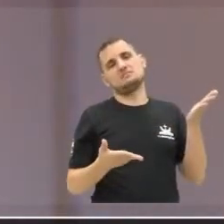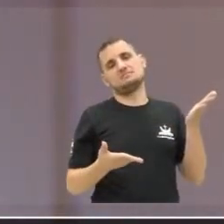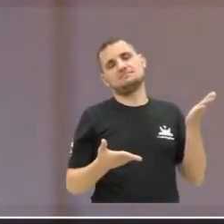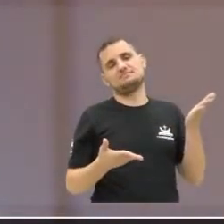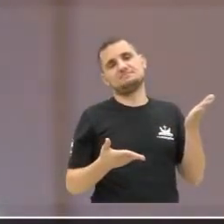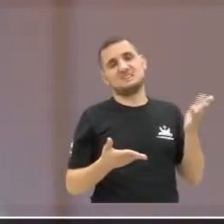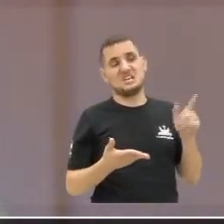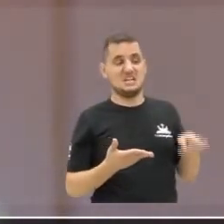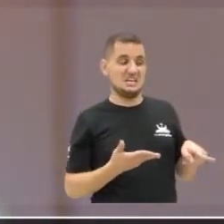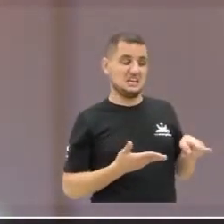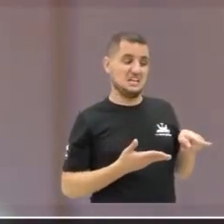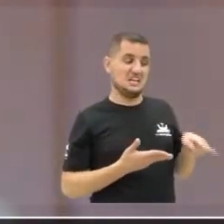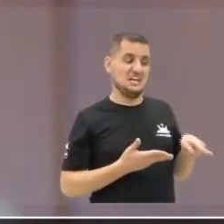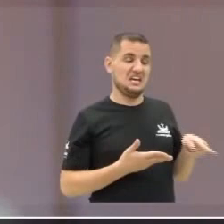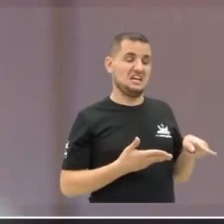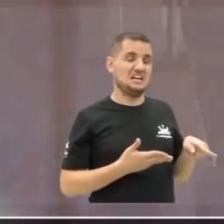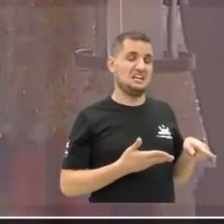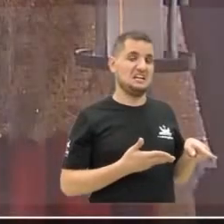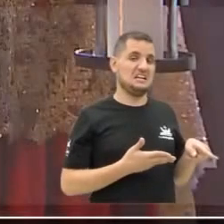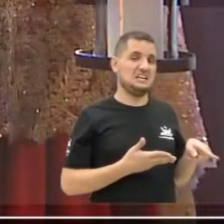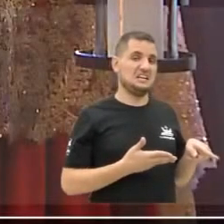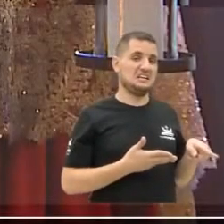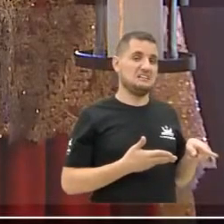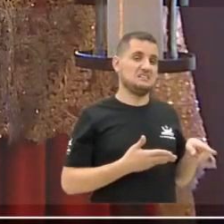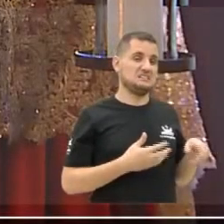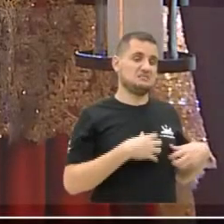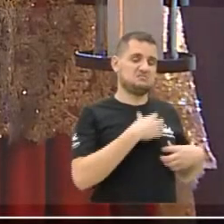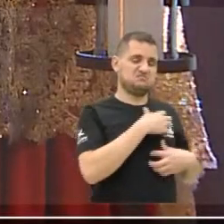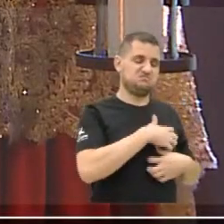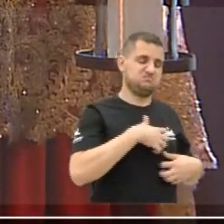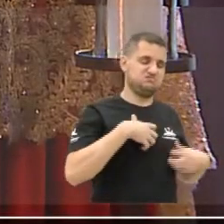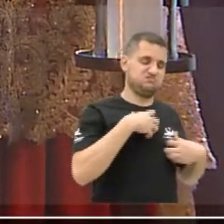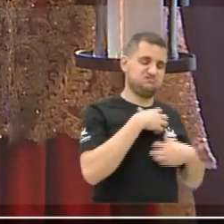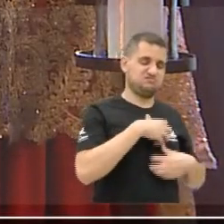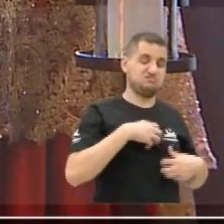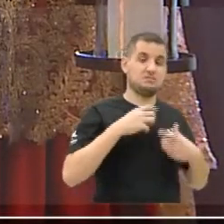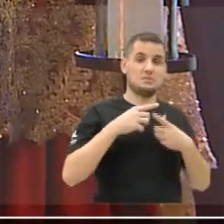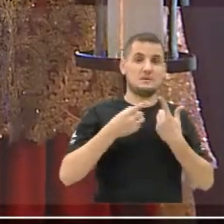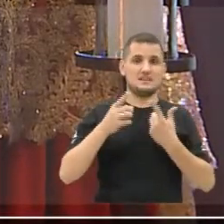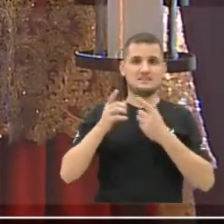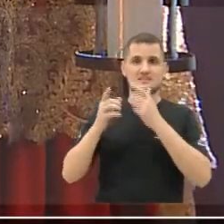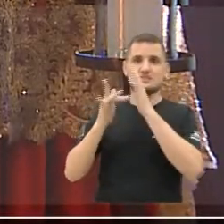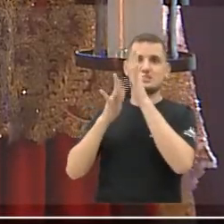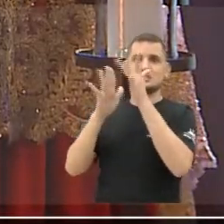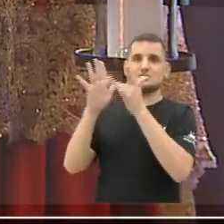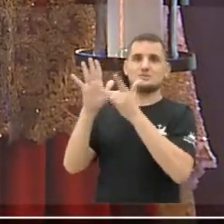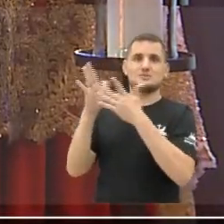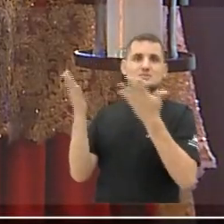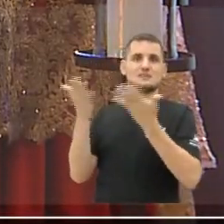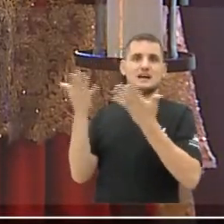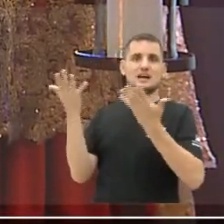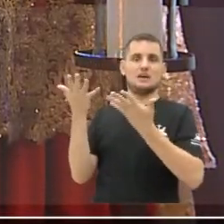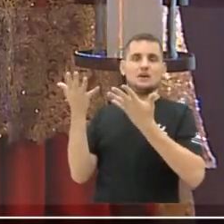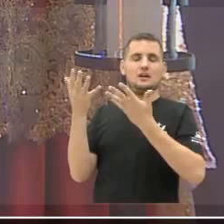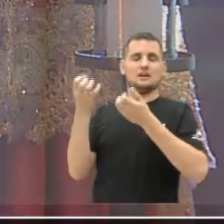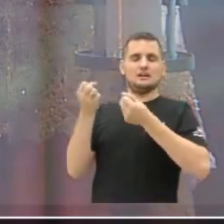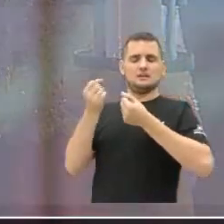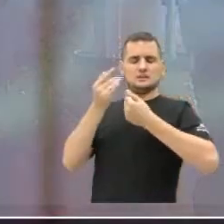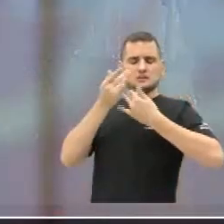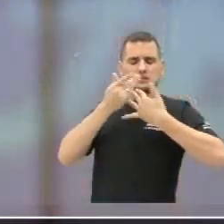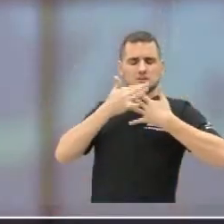Ele está tirando do seu coração esse ódio, essa raiva, esse sentimento de